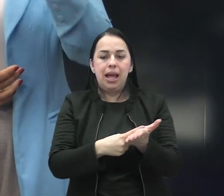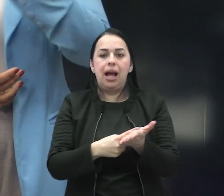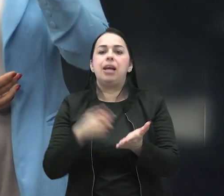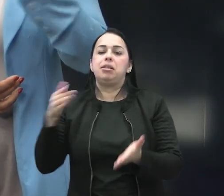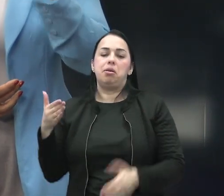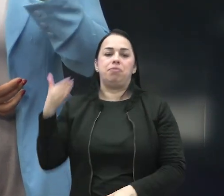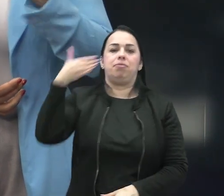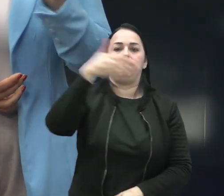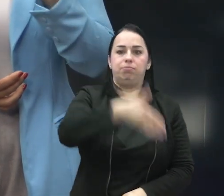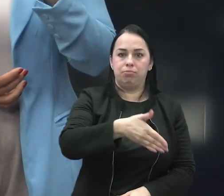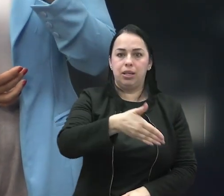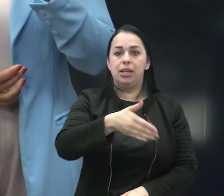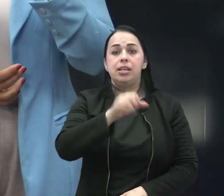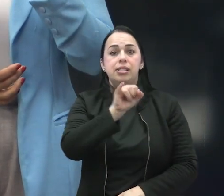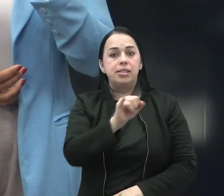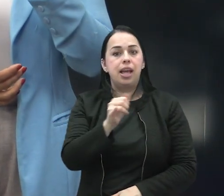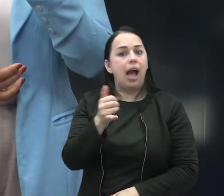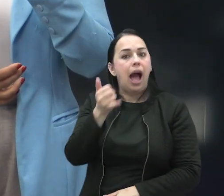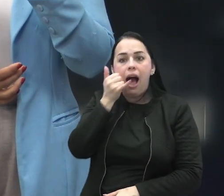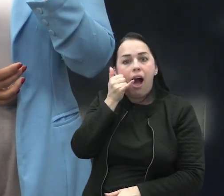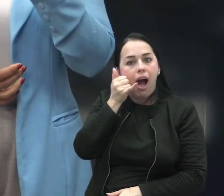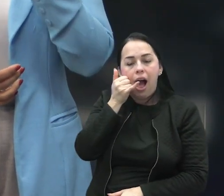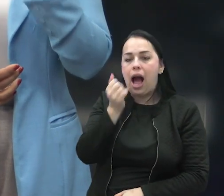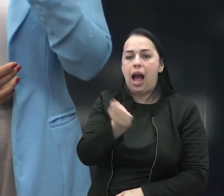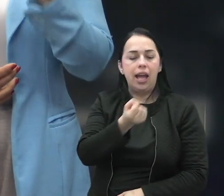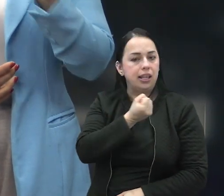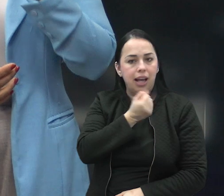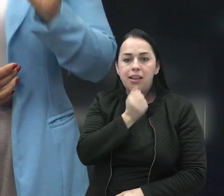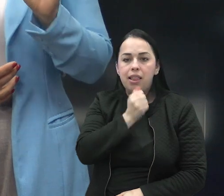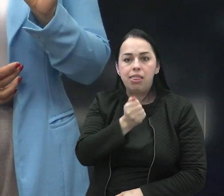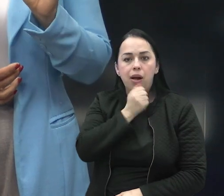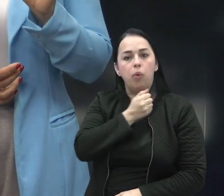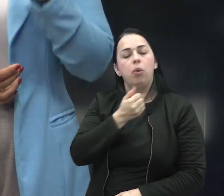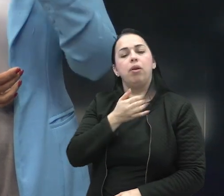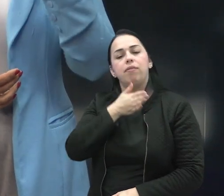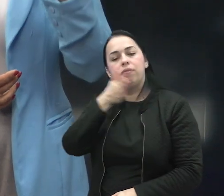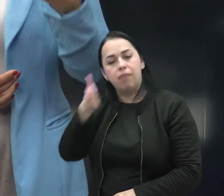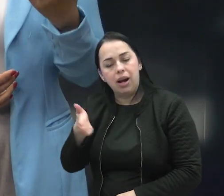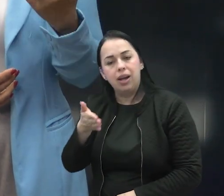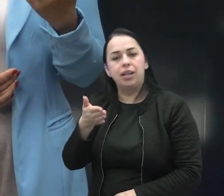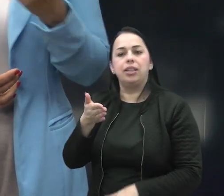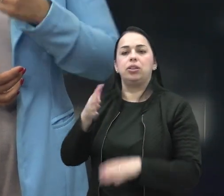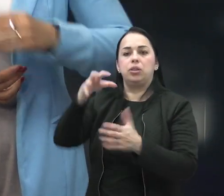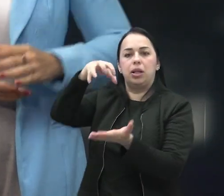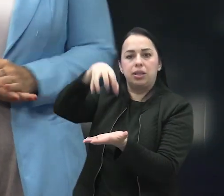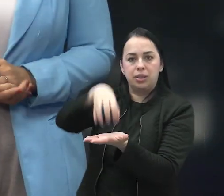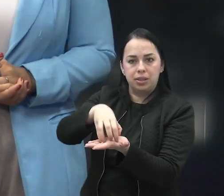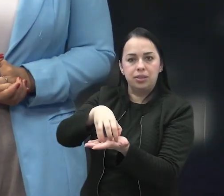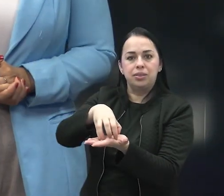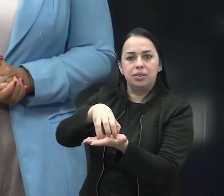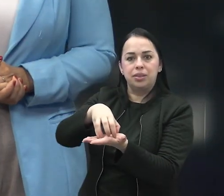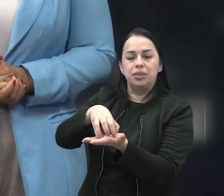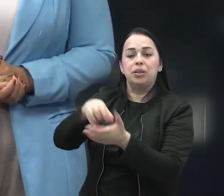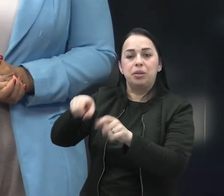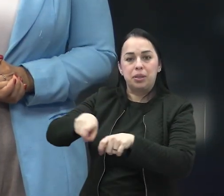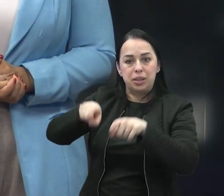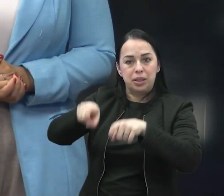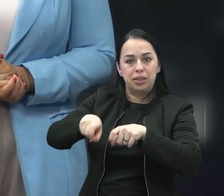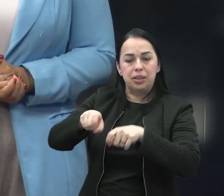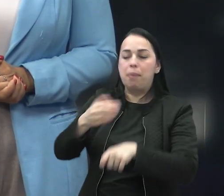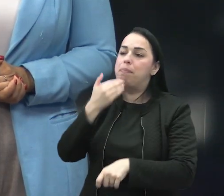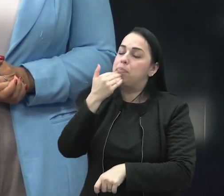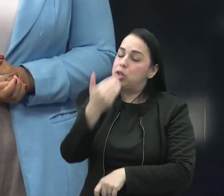tá? Quem não foi acionado deve ligar para a Central 156 ou comparecer a uma das unidades do